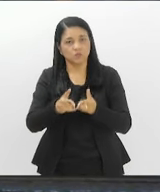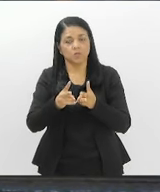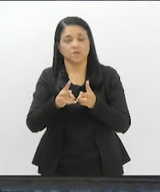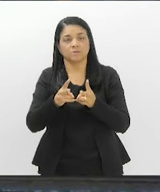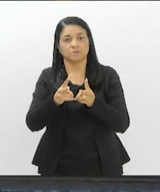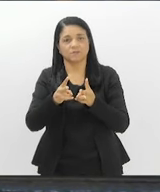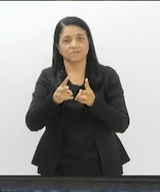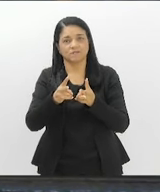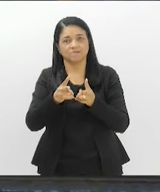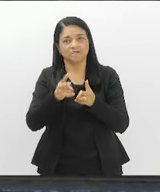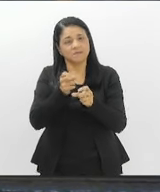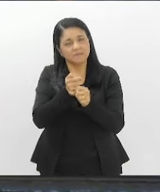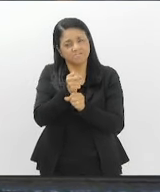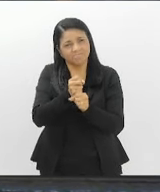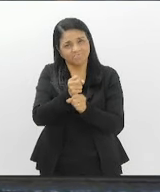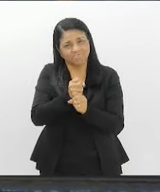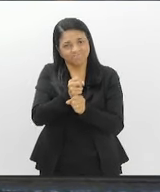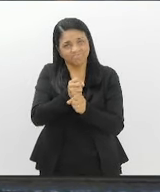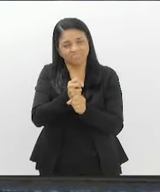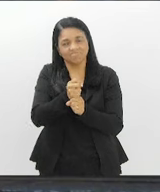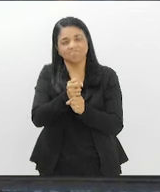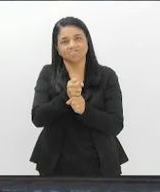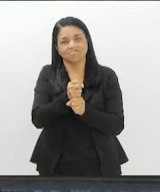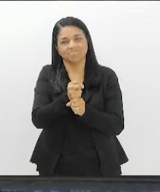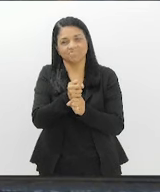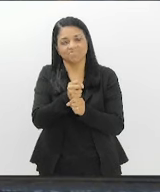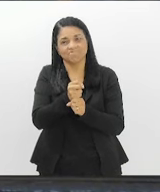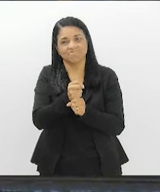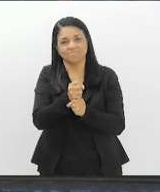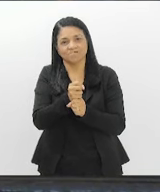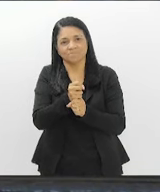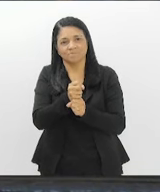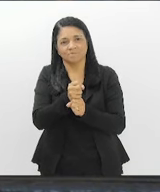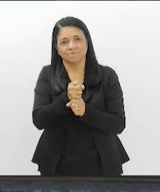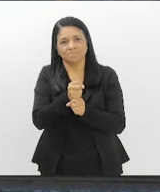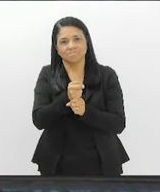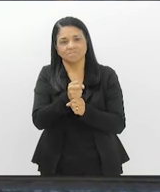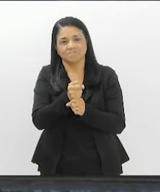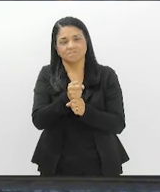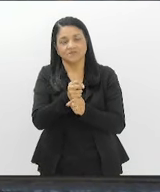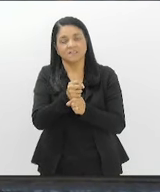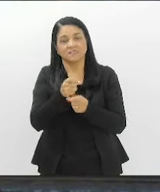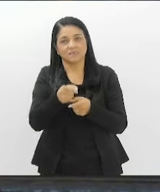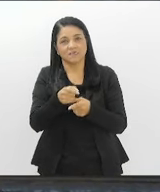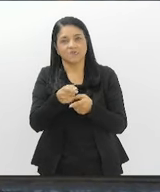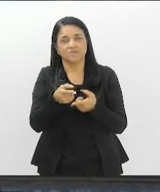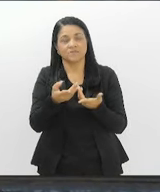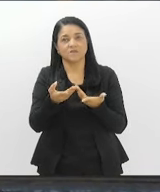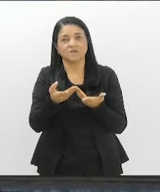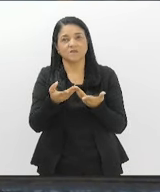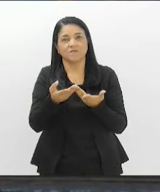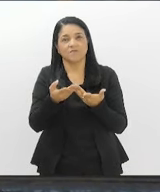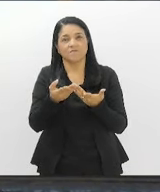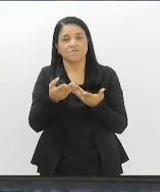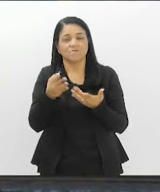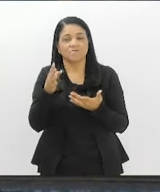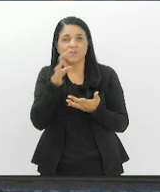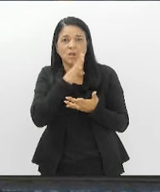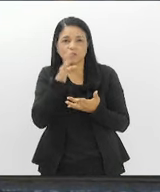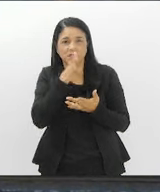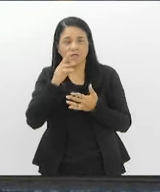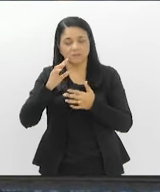por muito mais anos ainda e que essa era da velocidade e